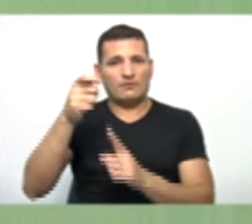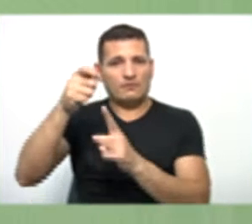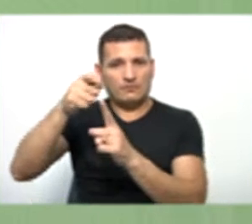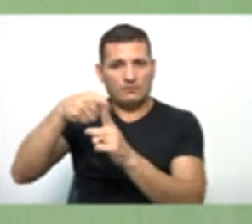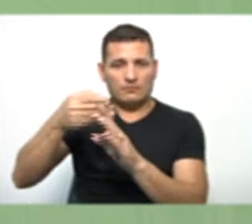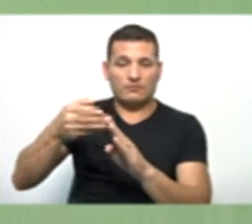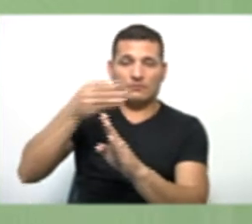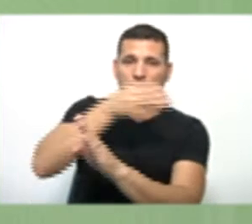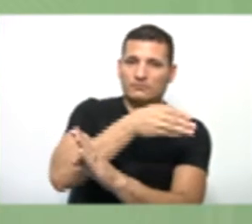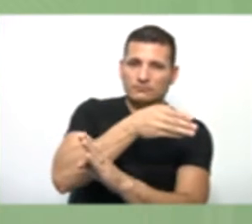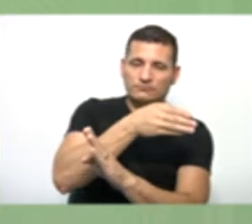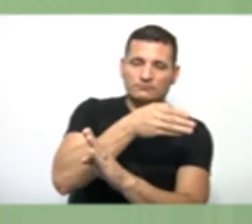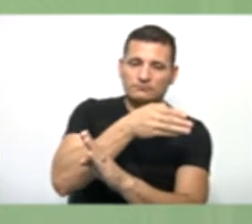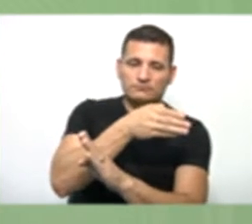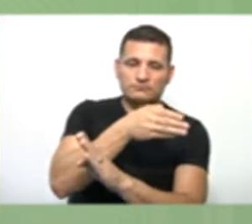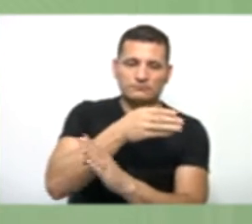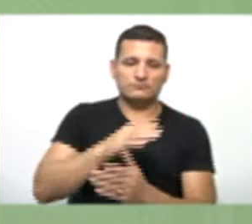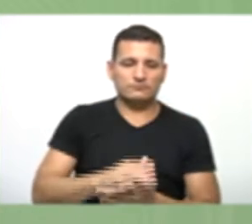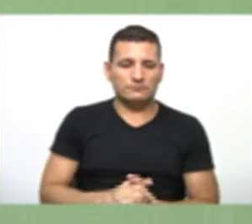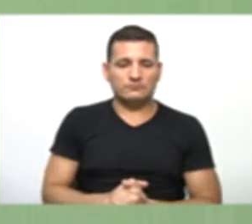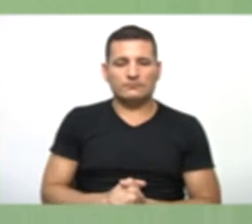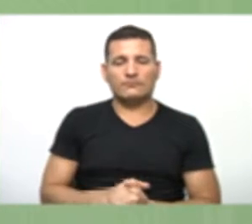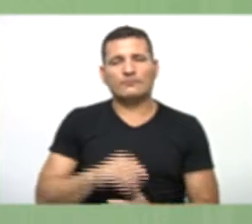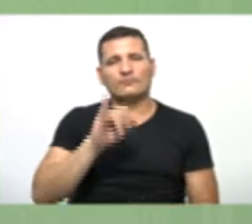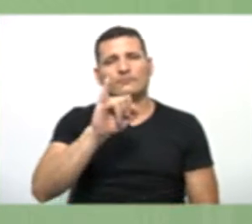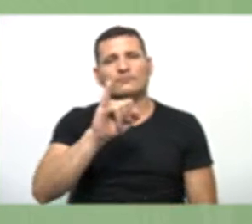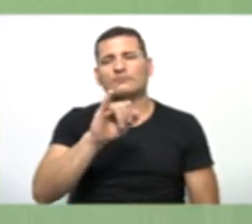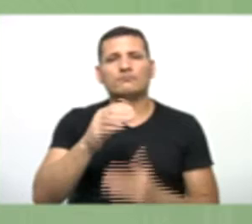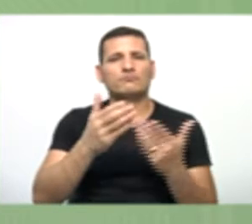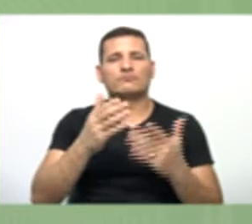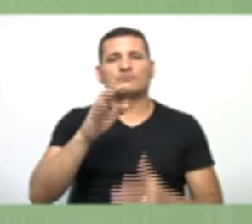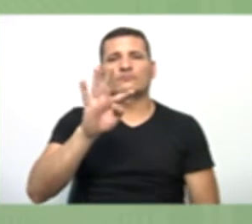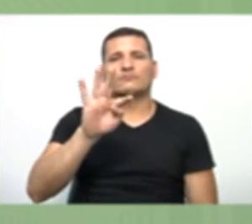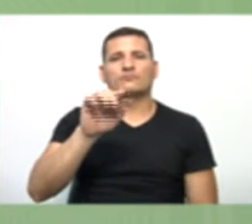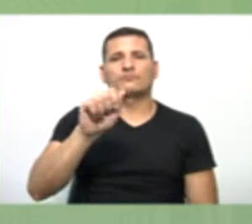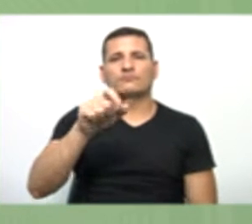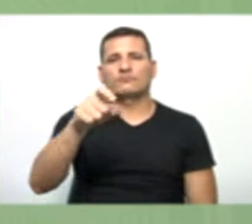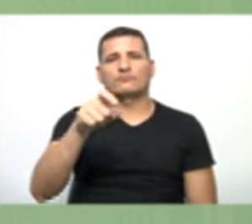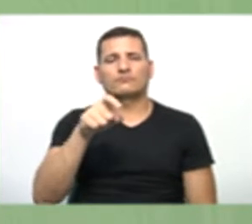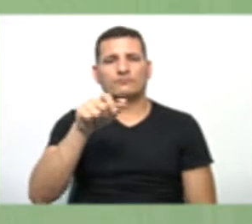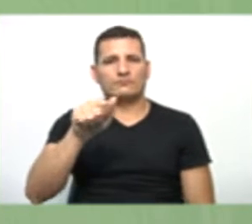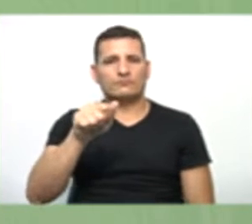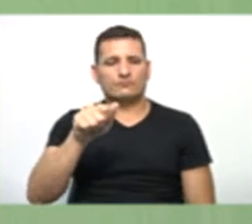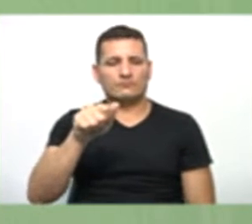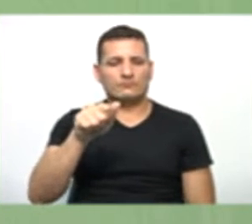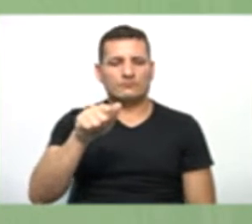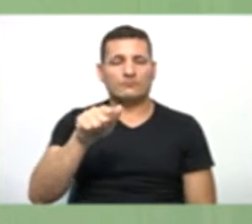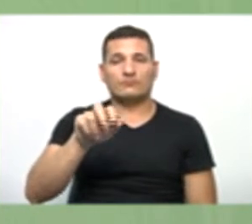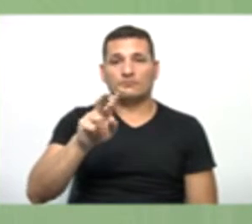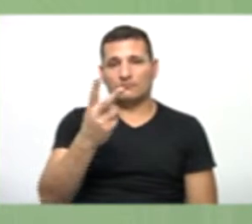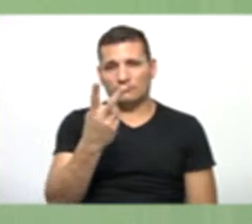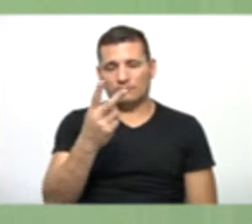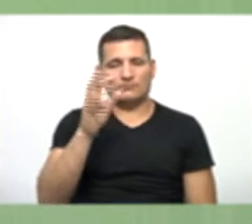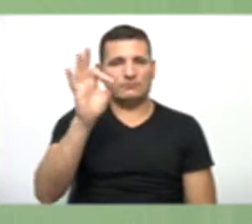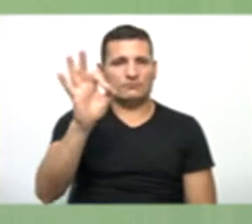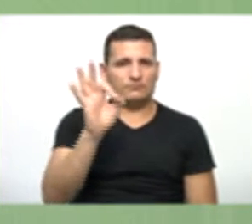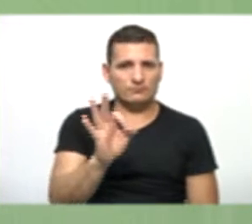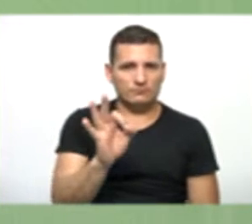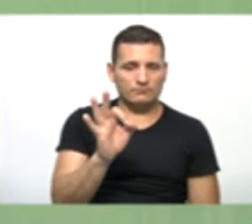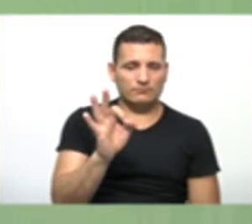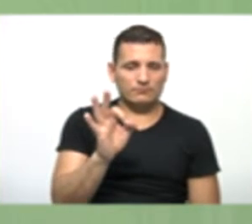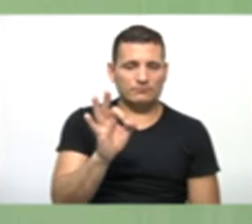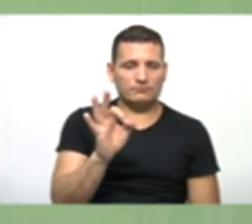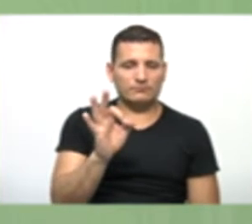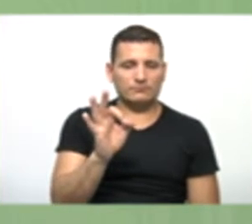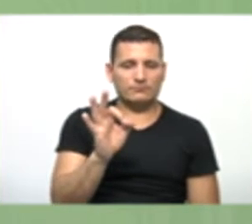antes. E qual é a taxa de desconto que está sendo considerada? 2%.